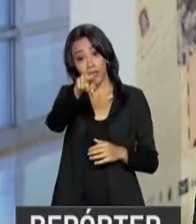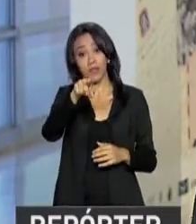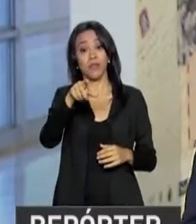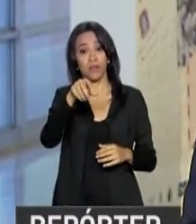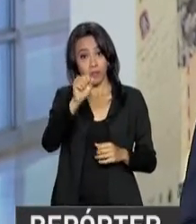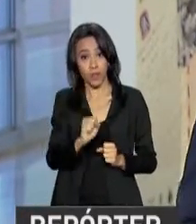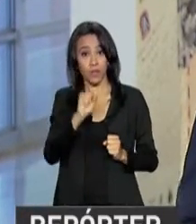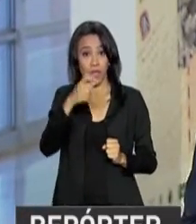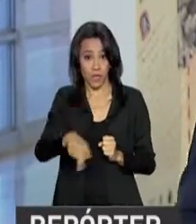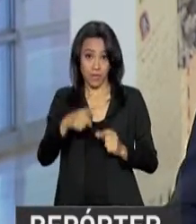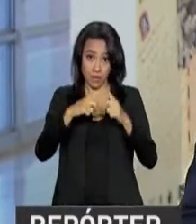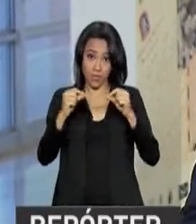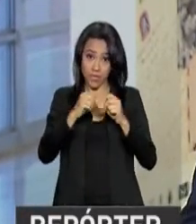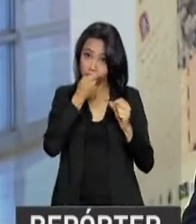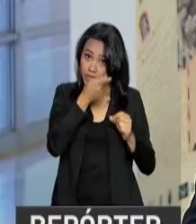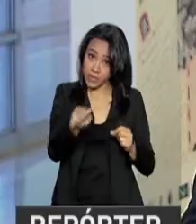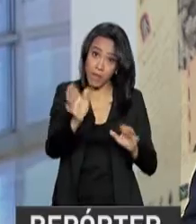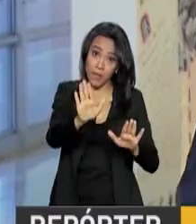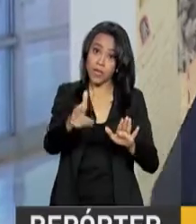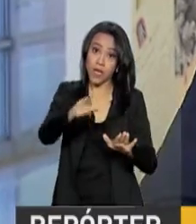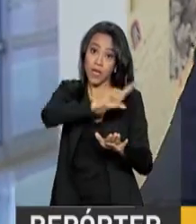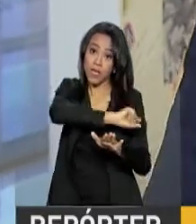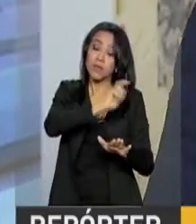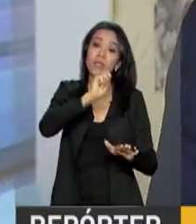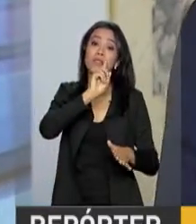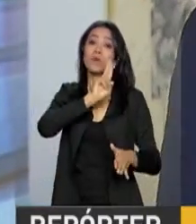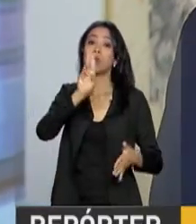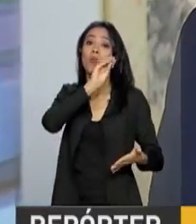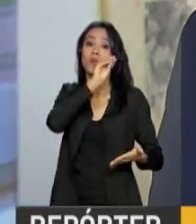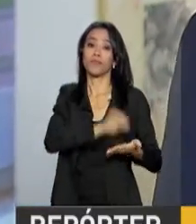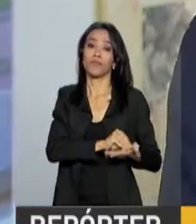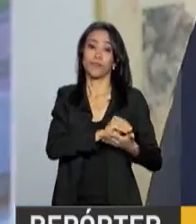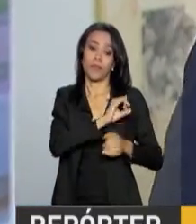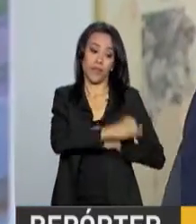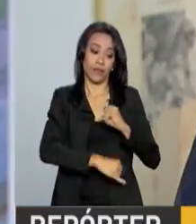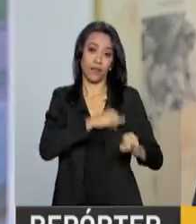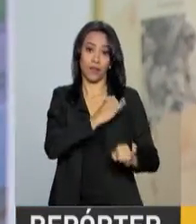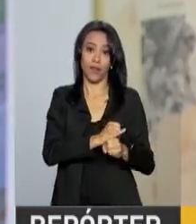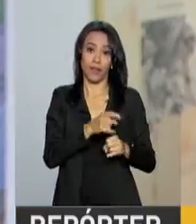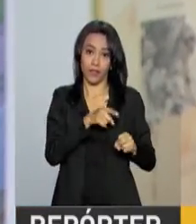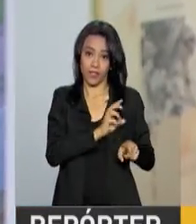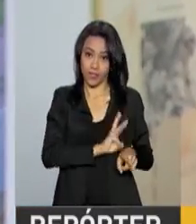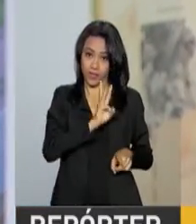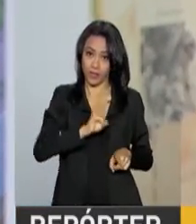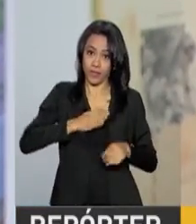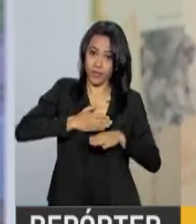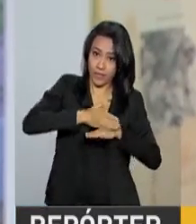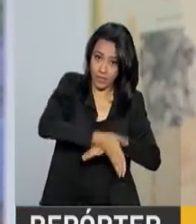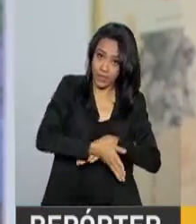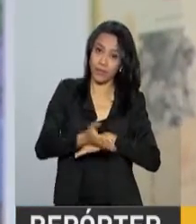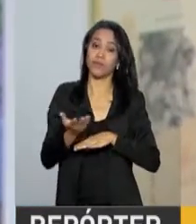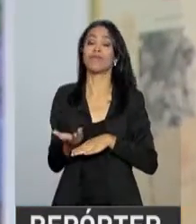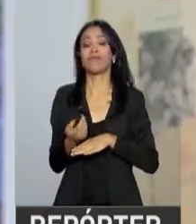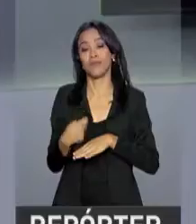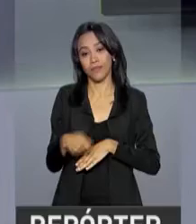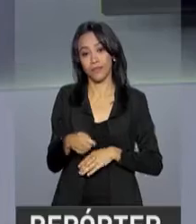Planalto, em Brasília. Mas é preciso antes fazer um agendamento online pelo portal da Presidência na